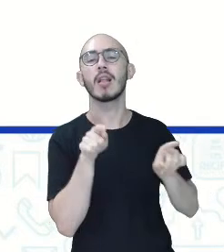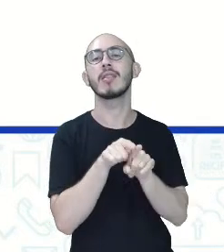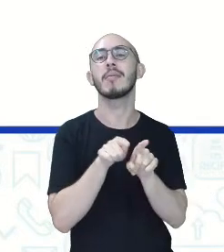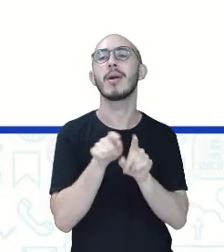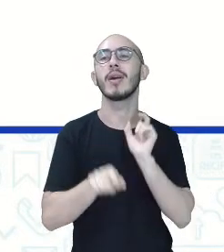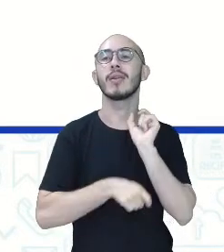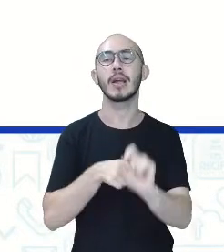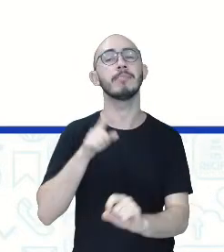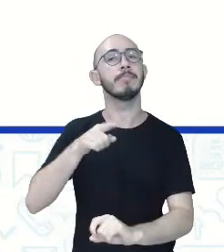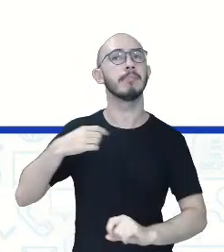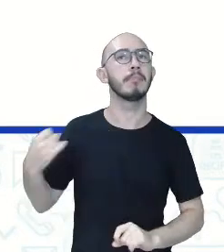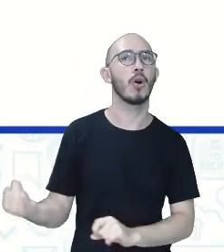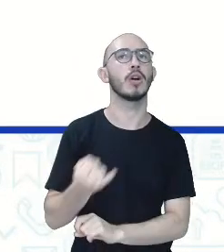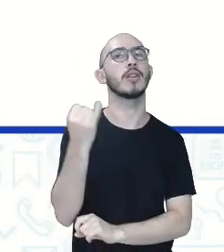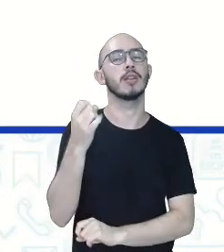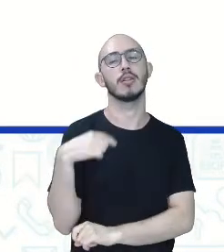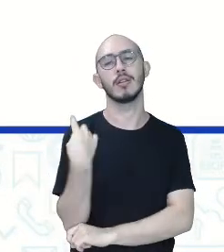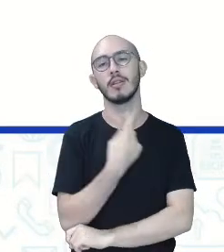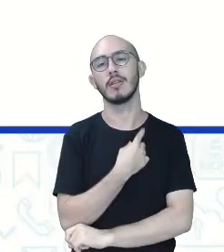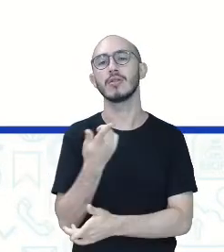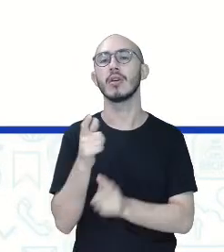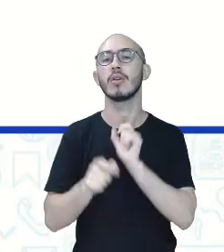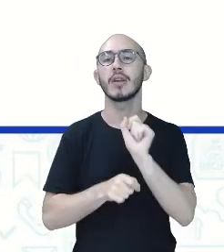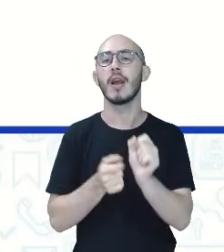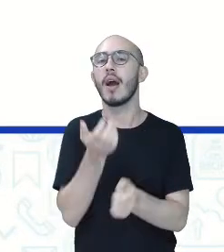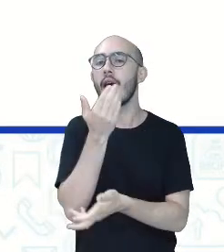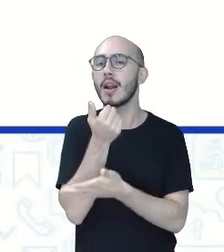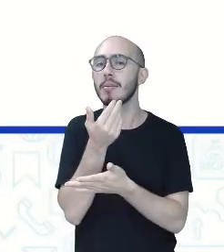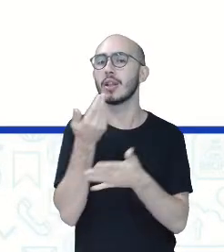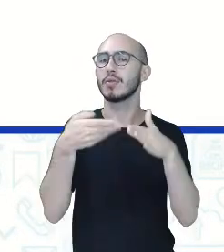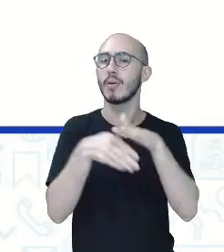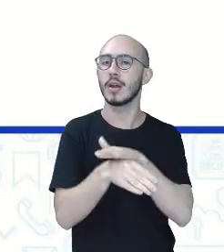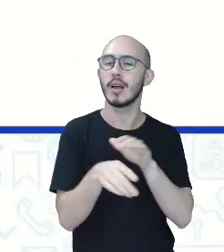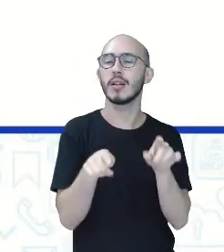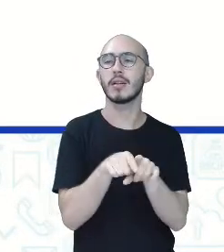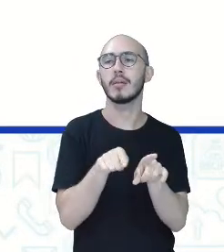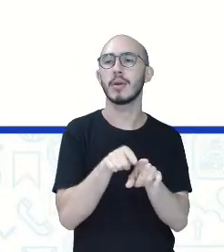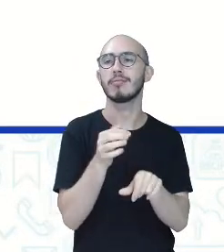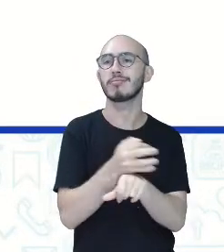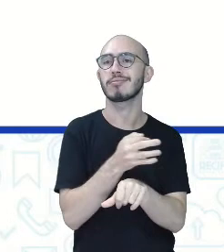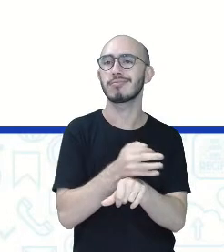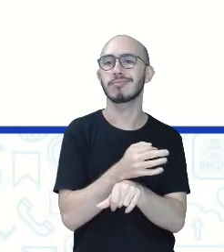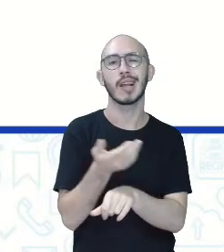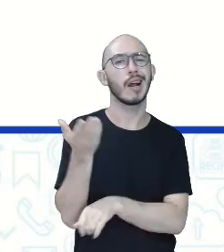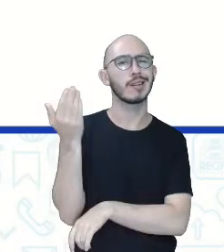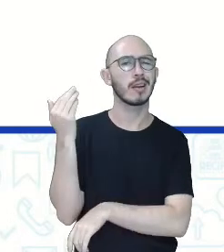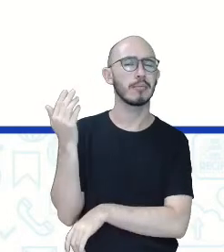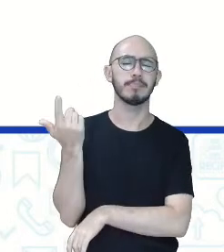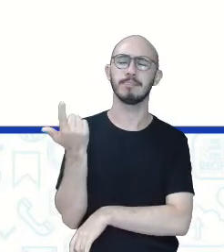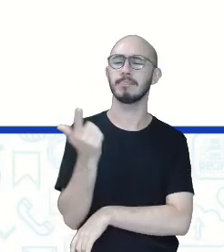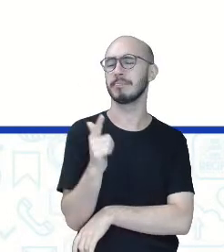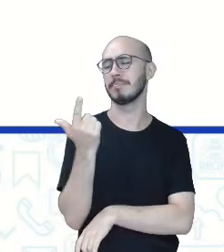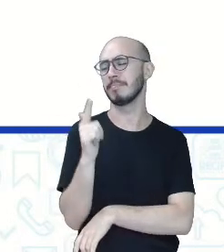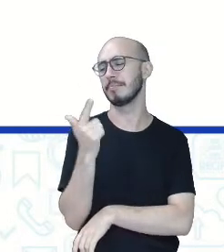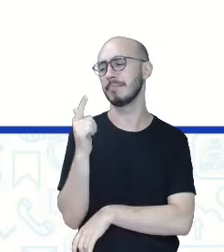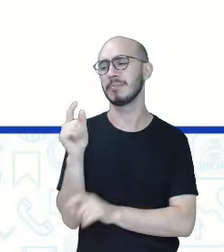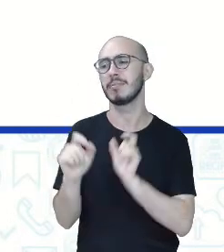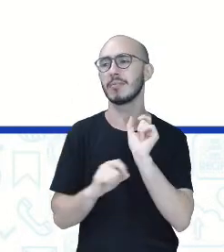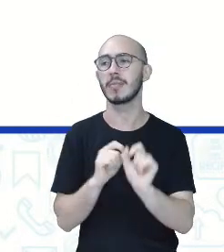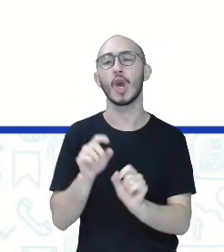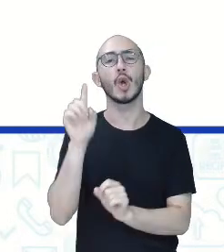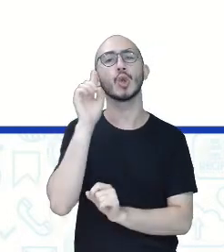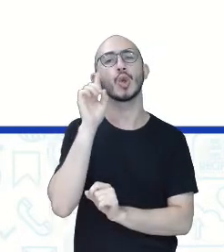instrumento fundamental para que a gente possa conservar os alimentos, também não existia. Quase todos os dias